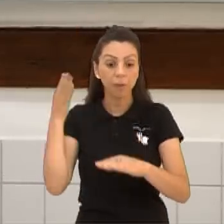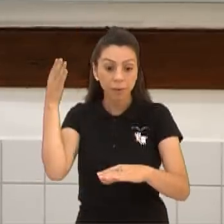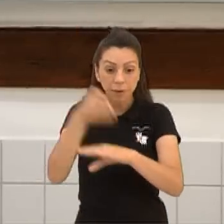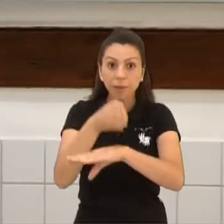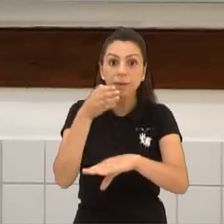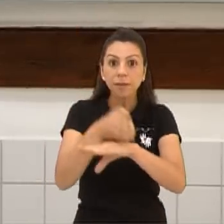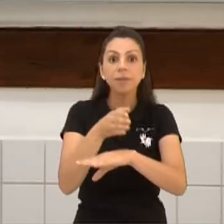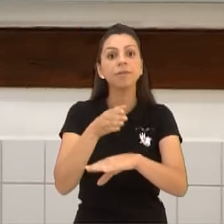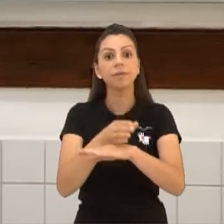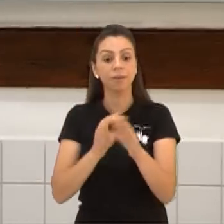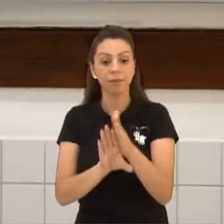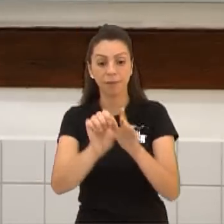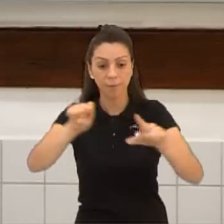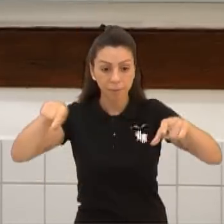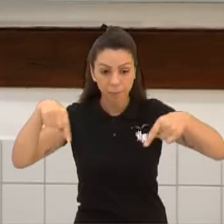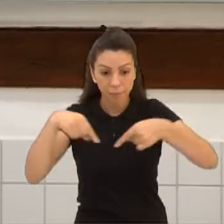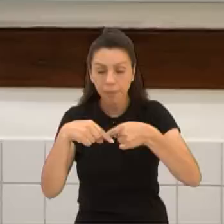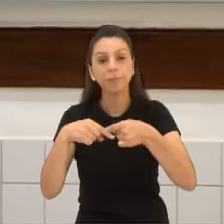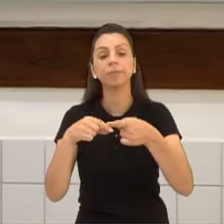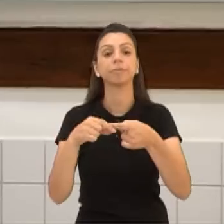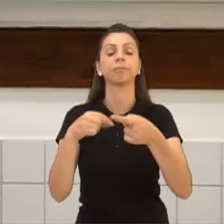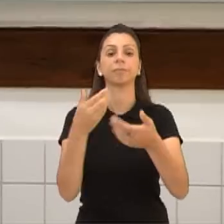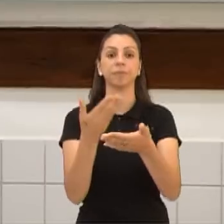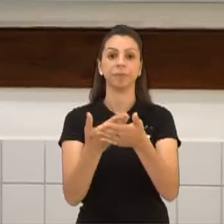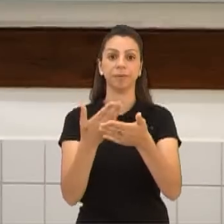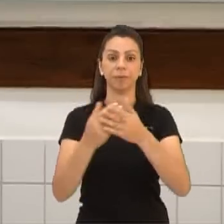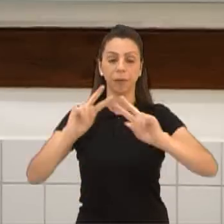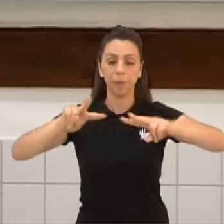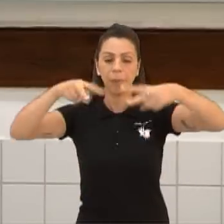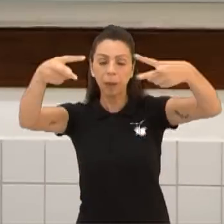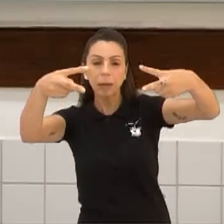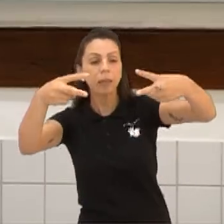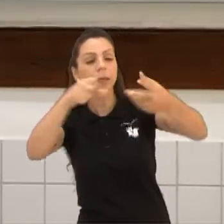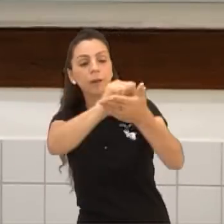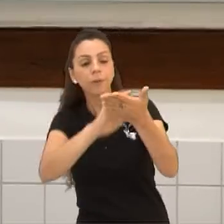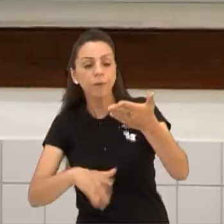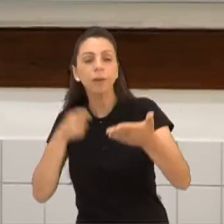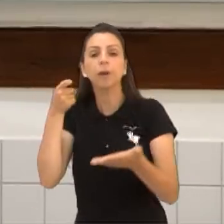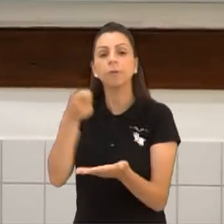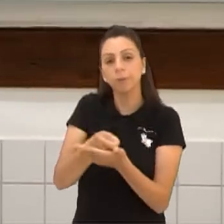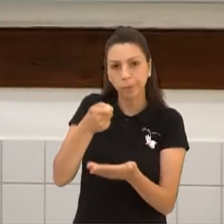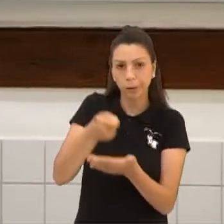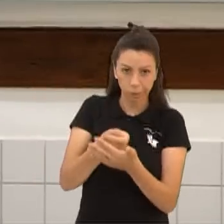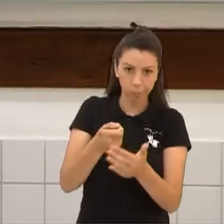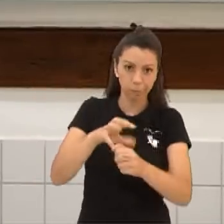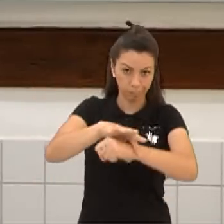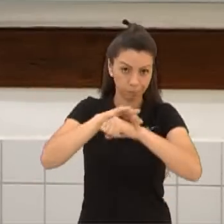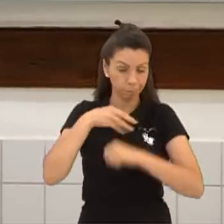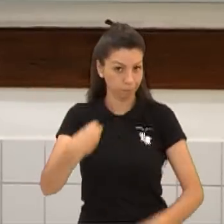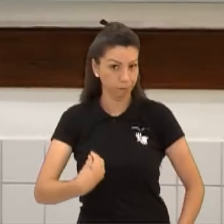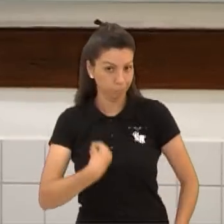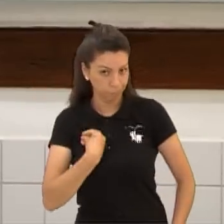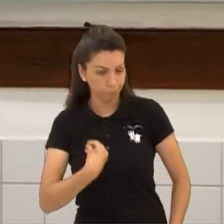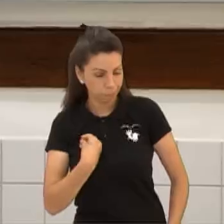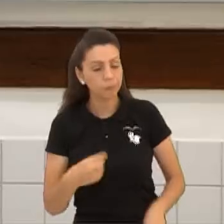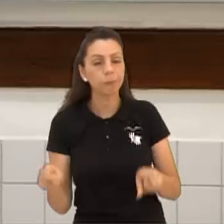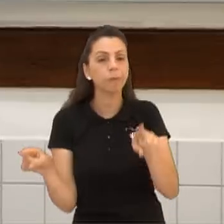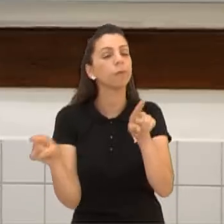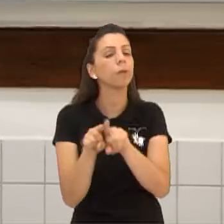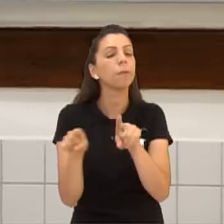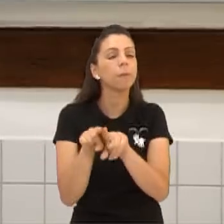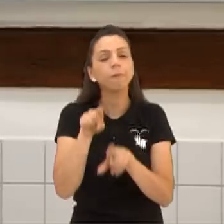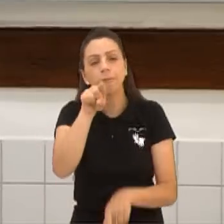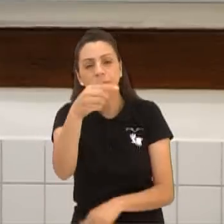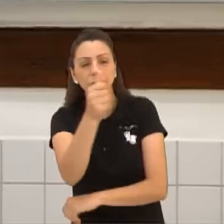ícone Atividades, no primeiro link e garanta a sua presença. Também peço para que você vá lá, pegue seu material, seu